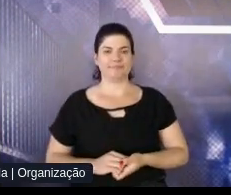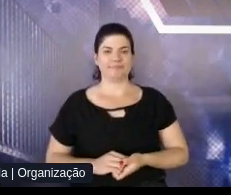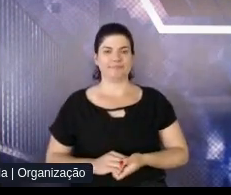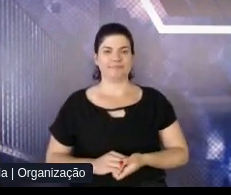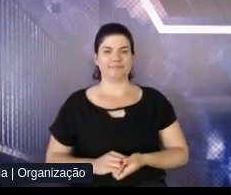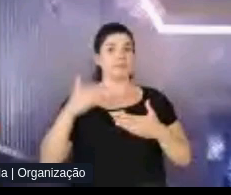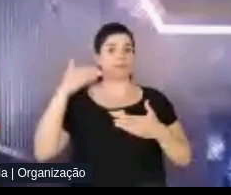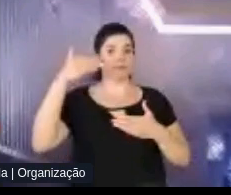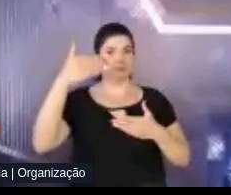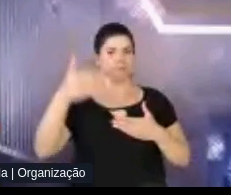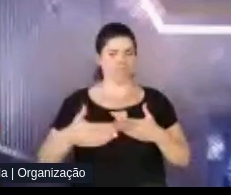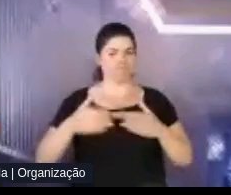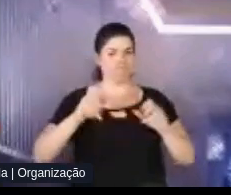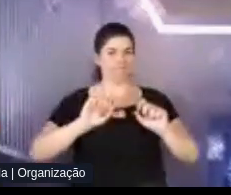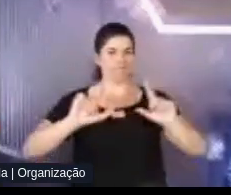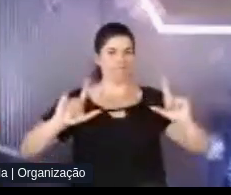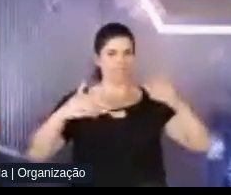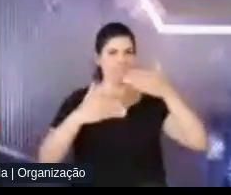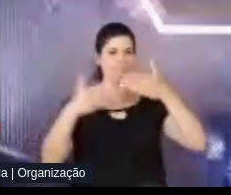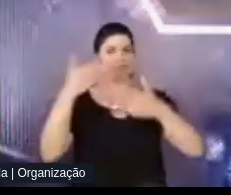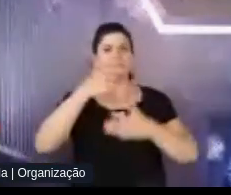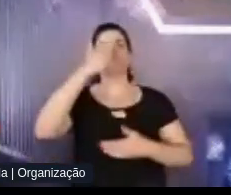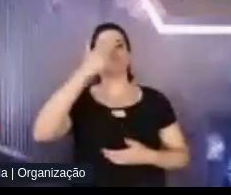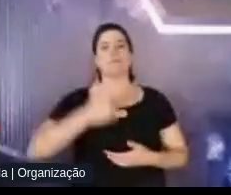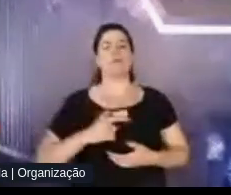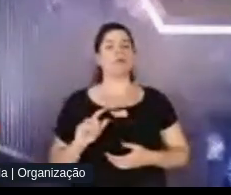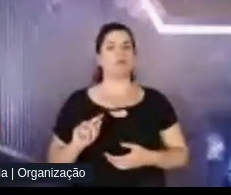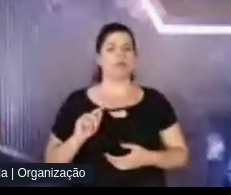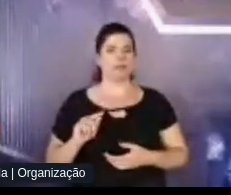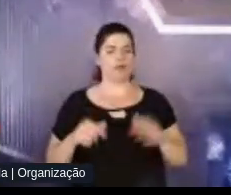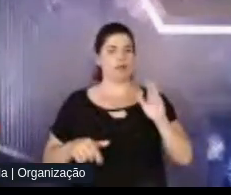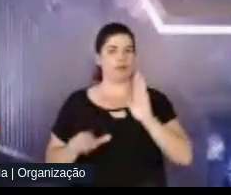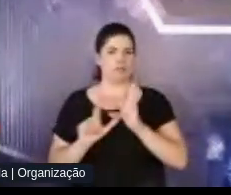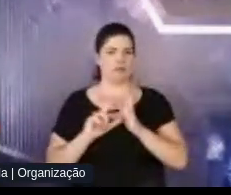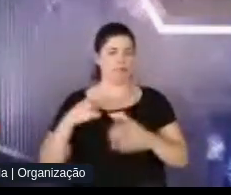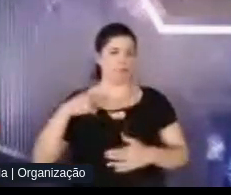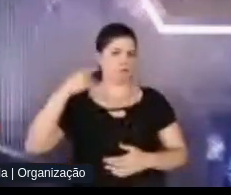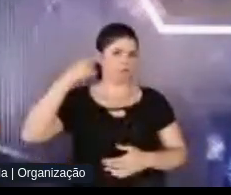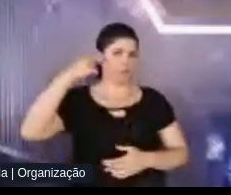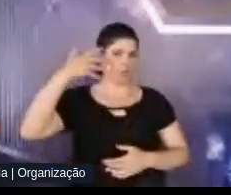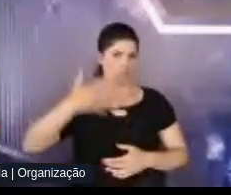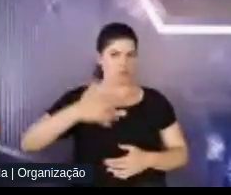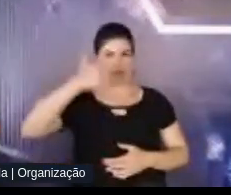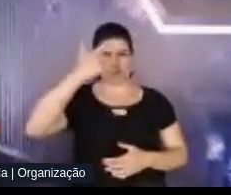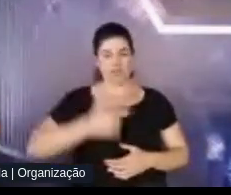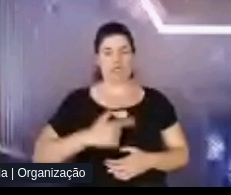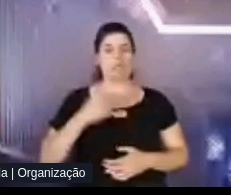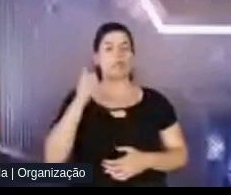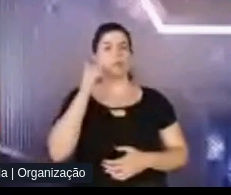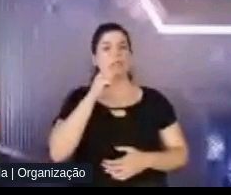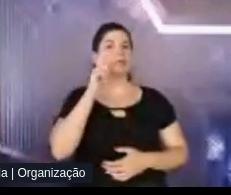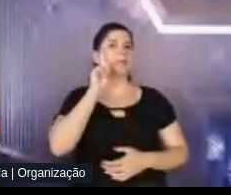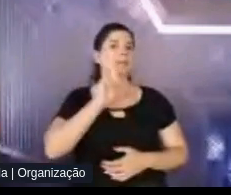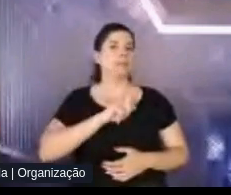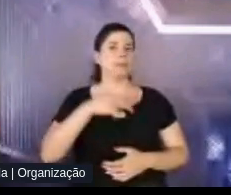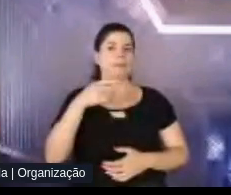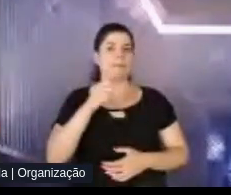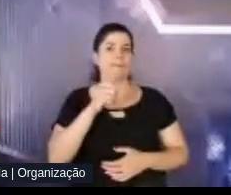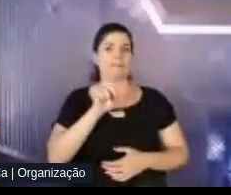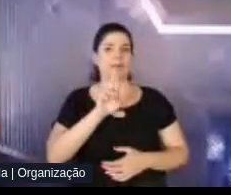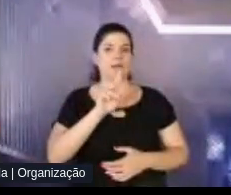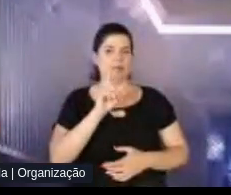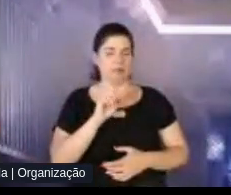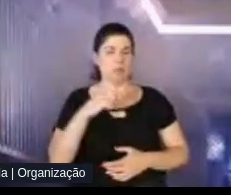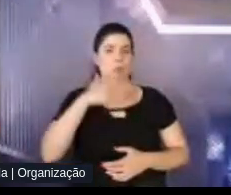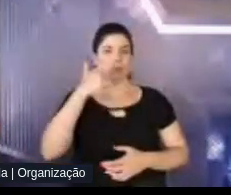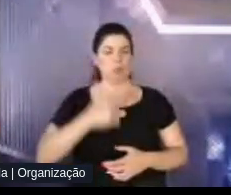E avançando um pouquinho, né, vou dizer quem eu sou. Antes, vou fazer uma audiodescrição minha. Eu sou uma mulher parda, eu estou usando uma